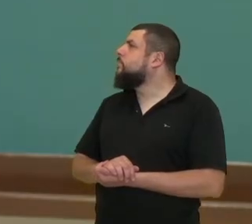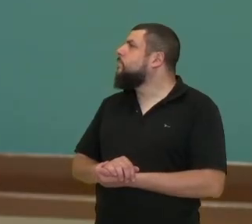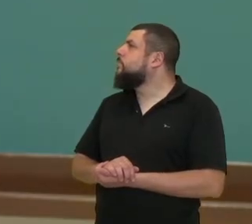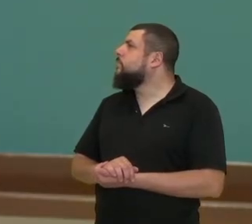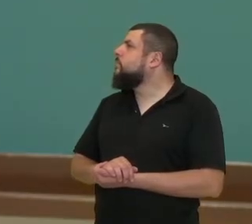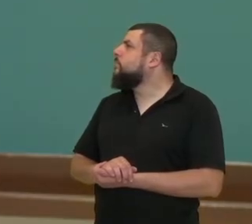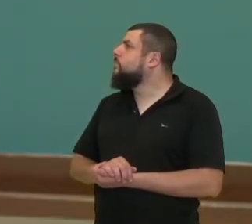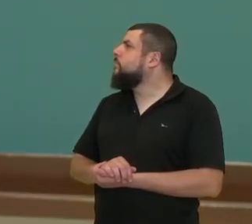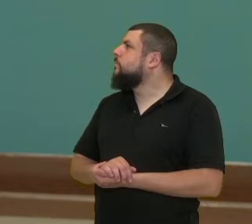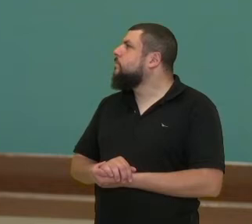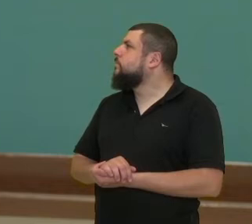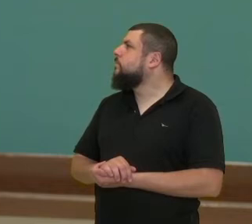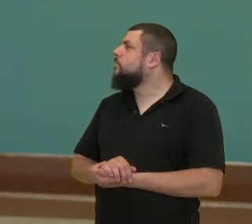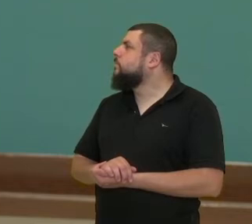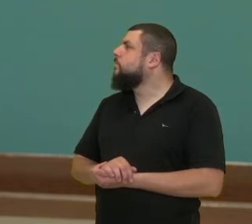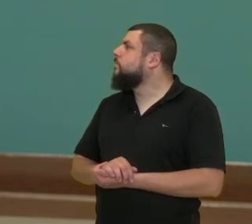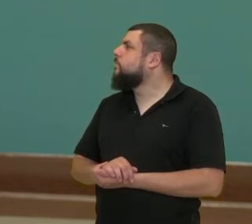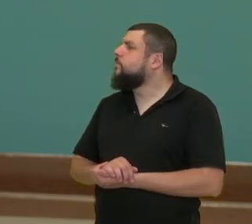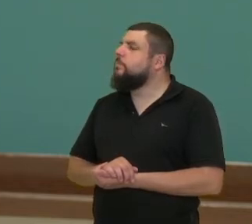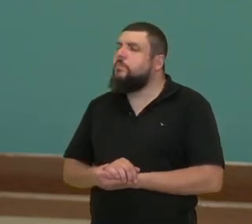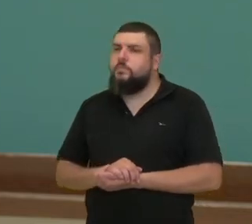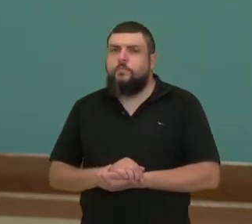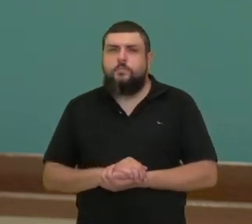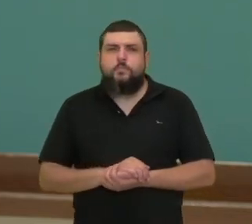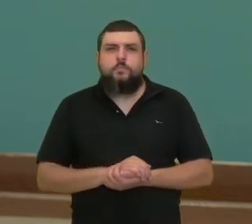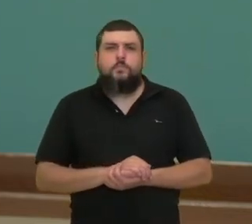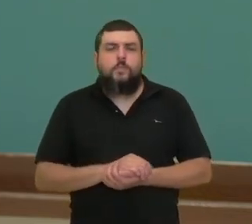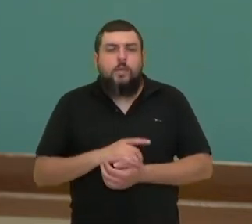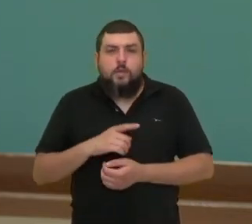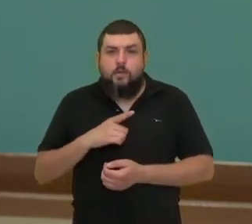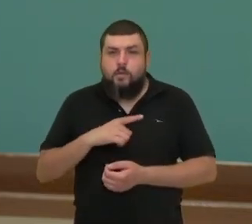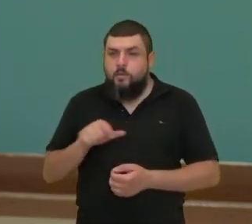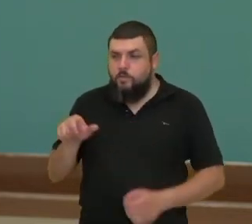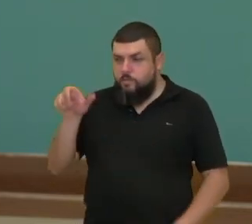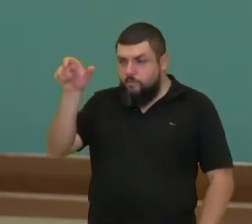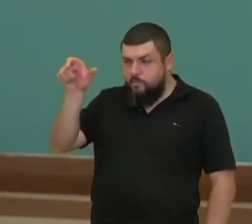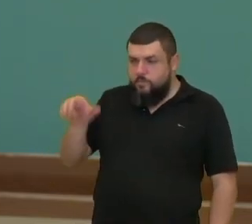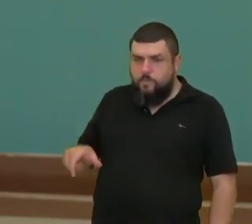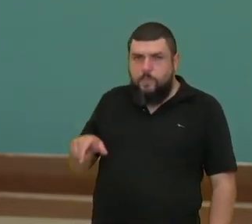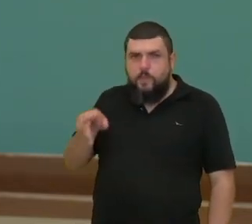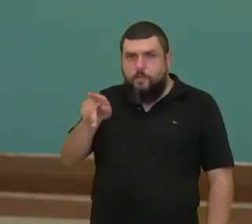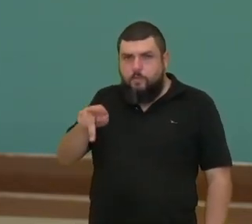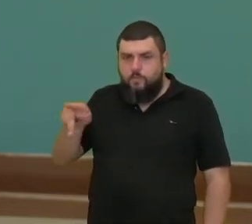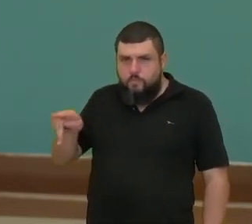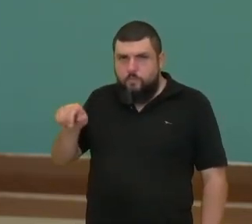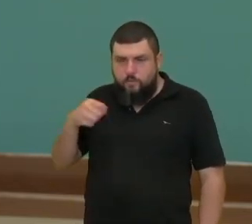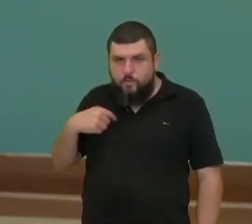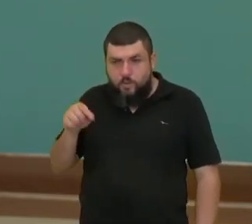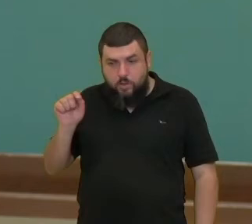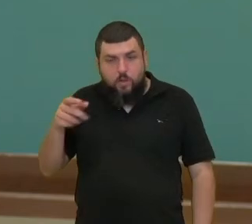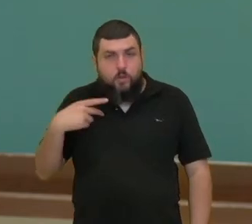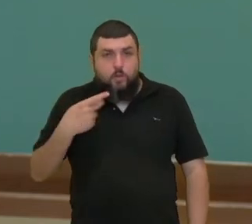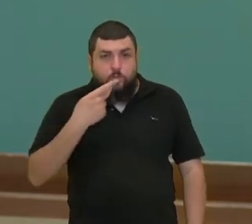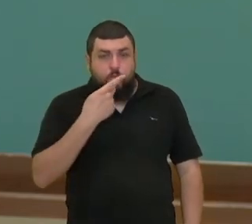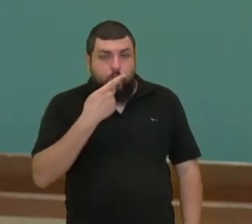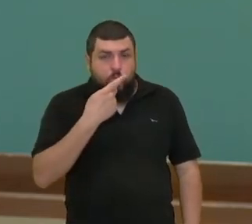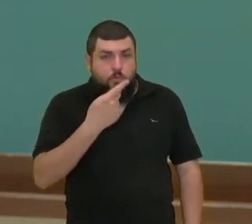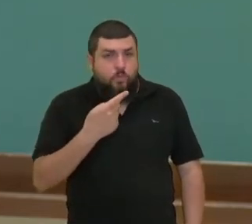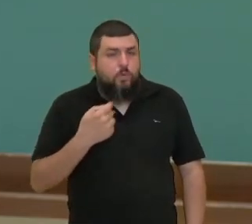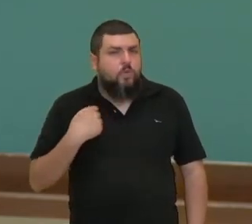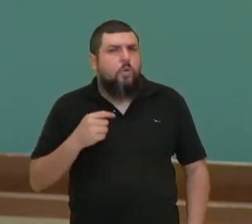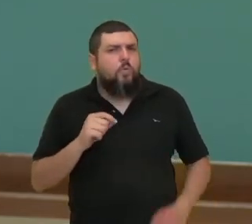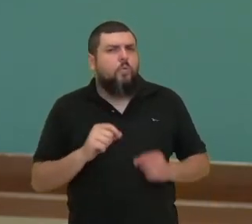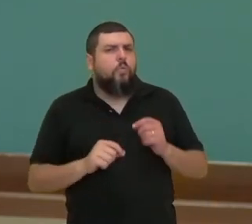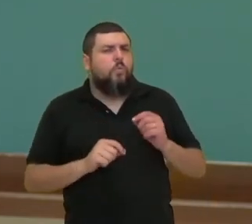simplesmente proíbe. Então tem, né, esse professor que ele questiona essa proibição.